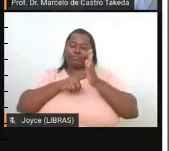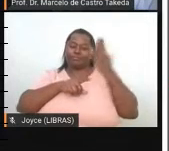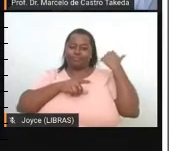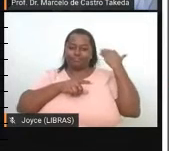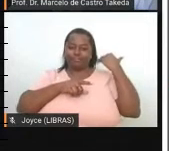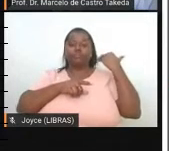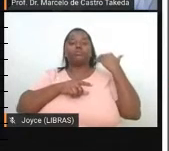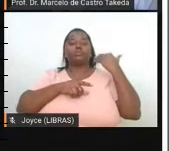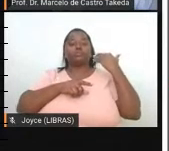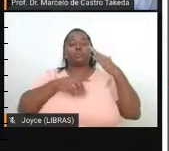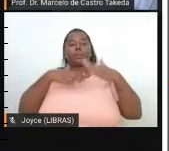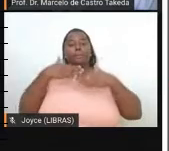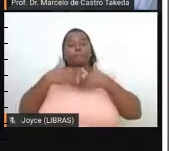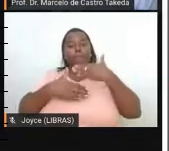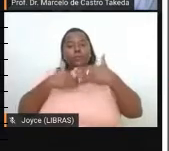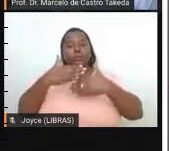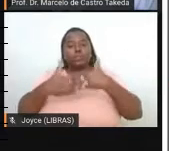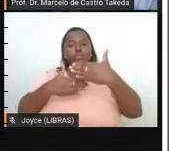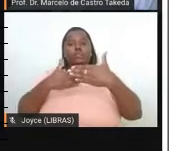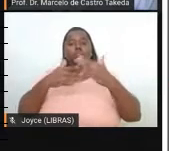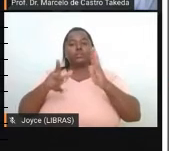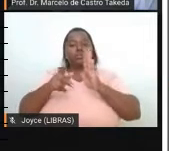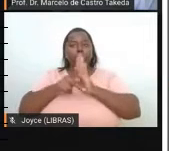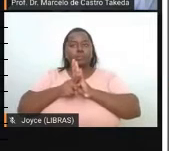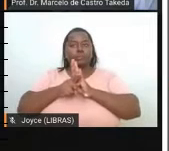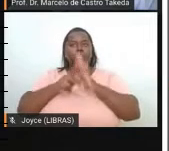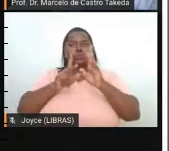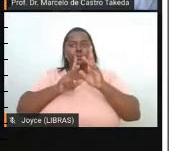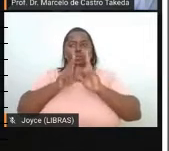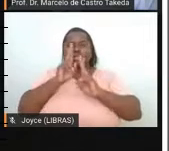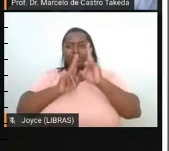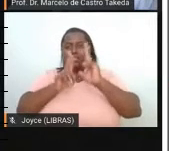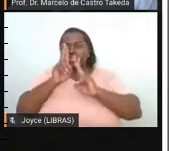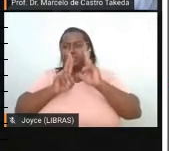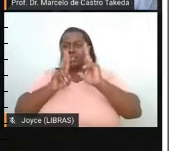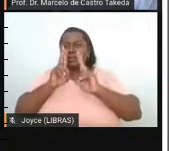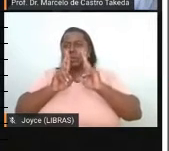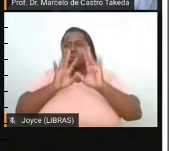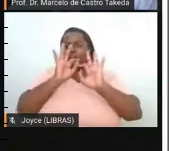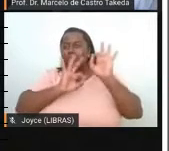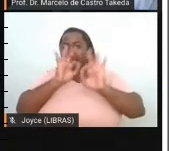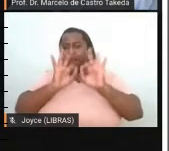processo de edição aparecia